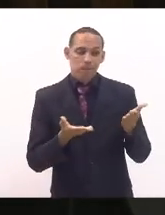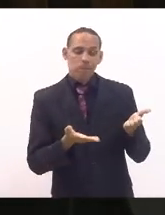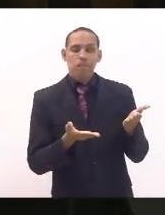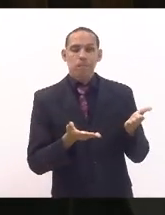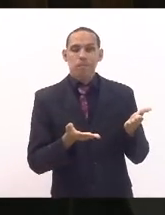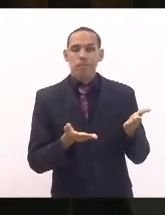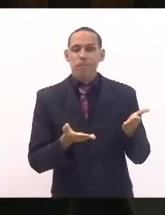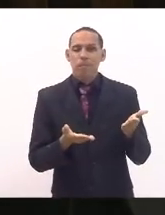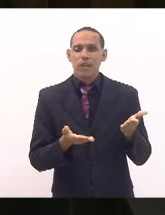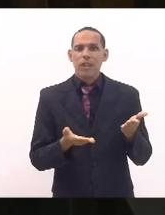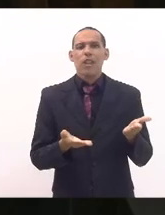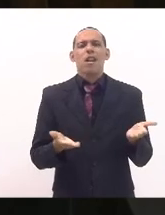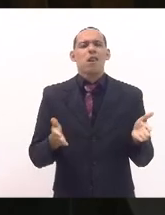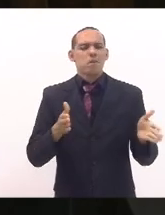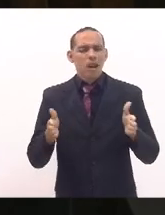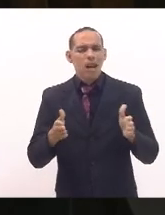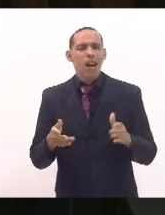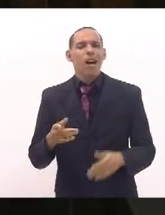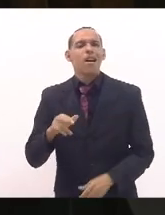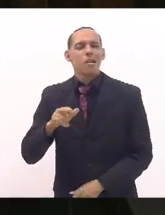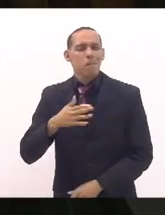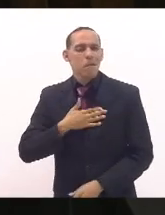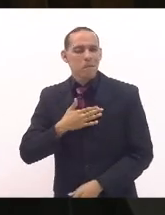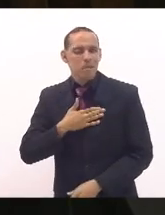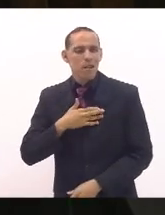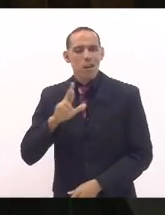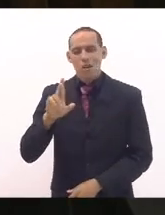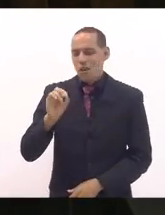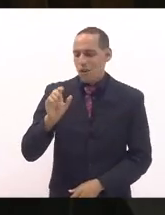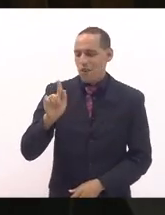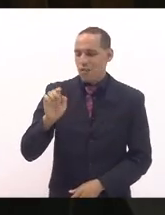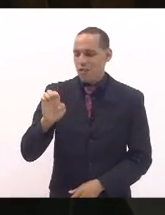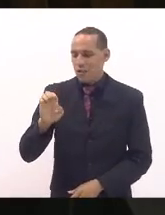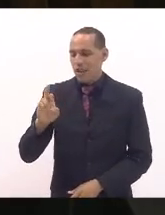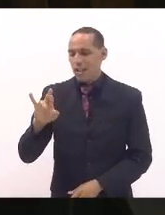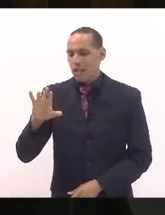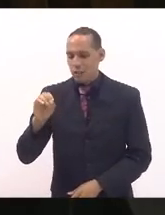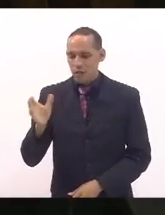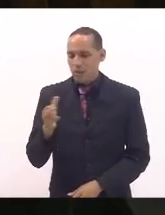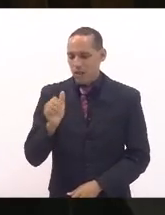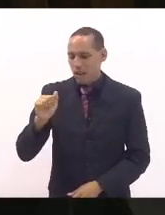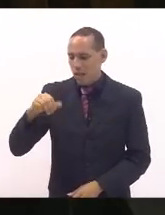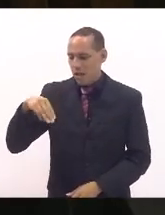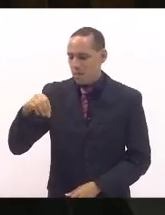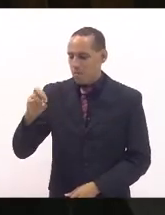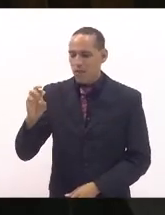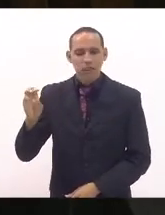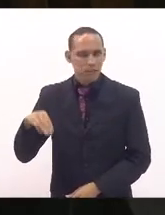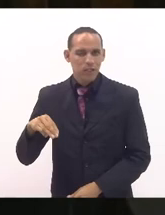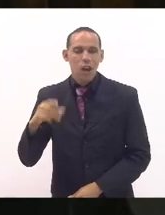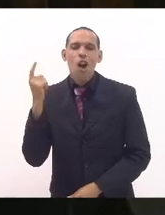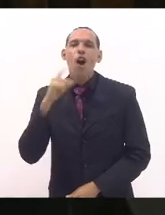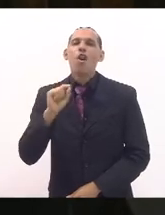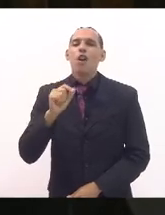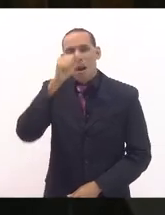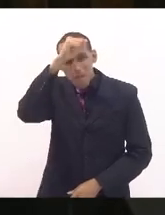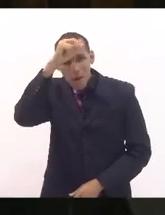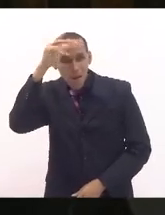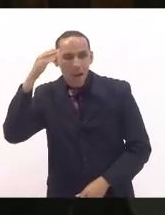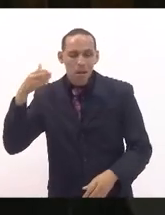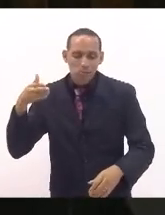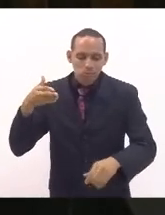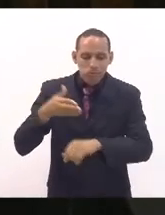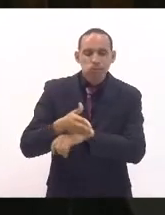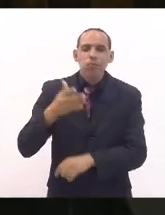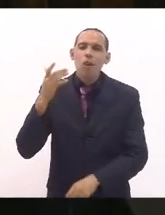muita diligência do mandato do meu irmão, o vereador Rogério Amorim, nós conseguimos que a Prefeitura do Rio de Janeiro